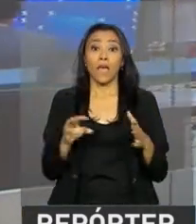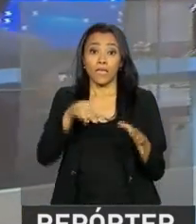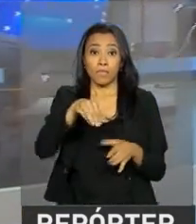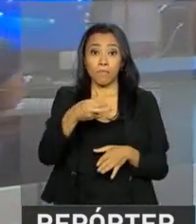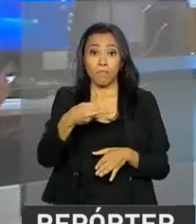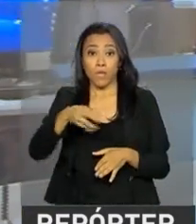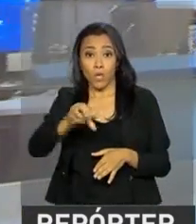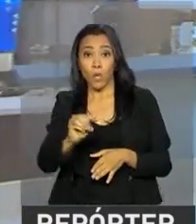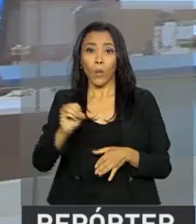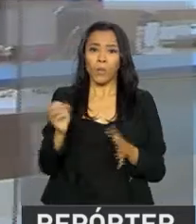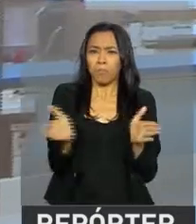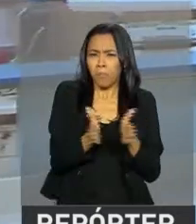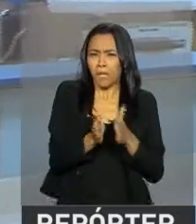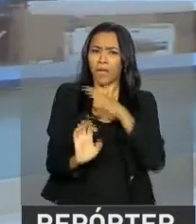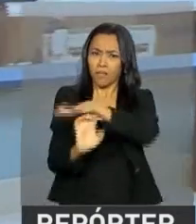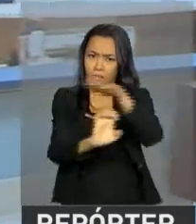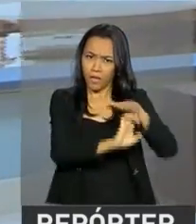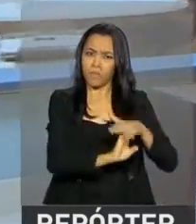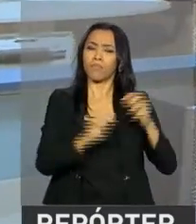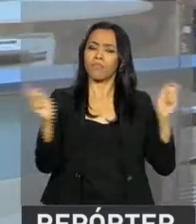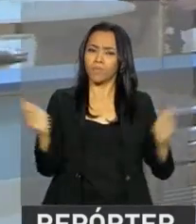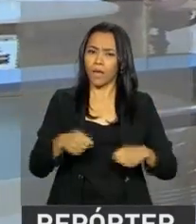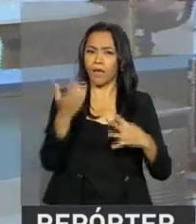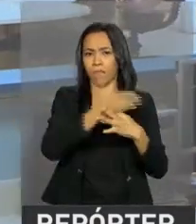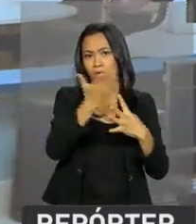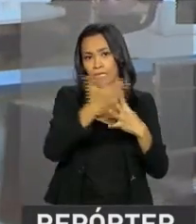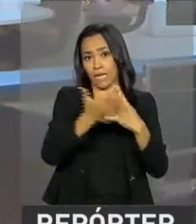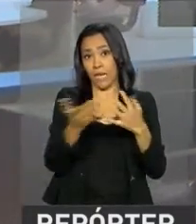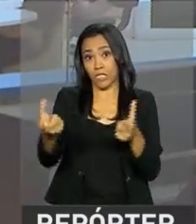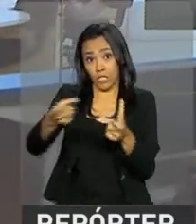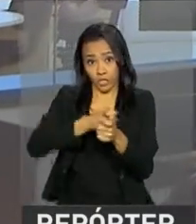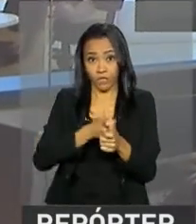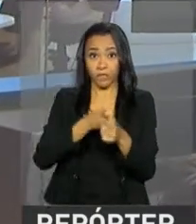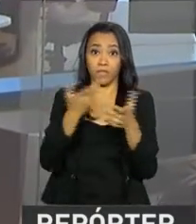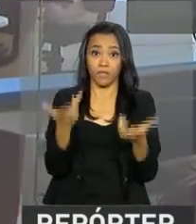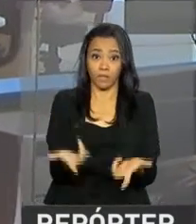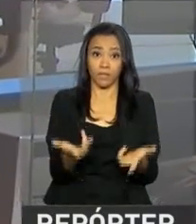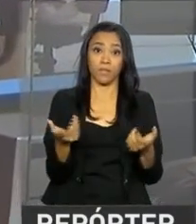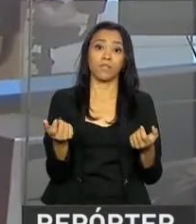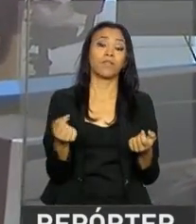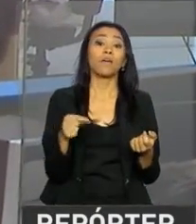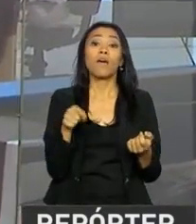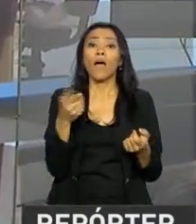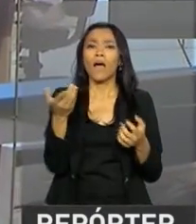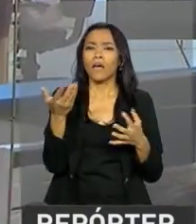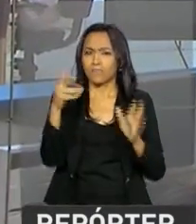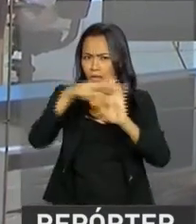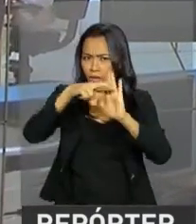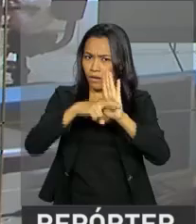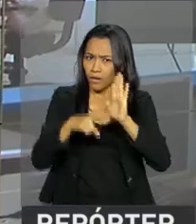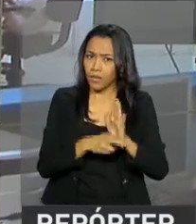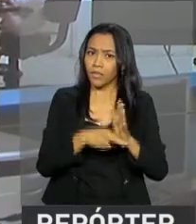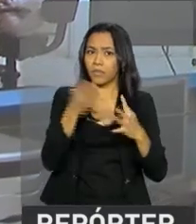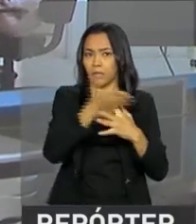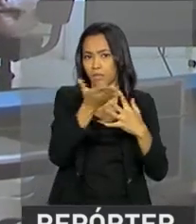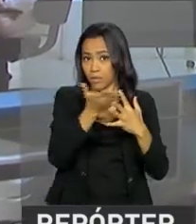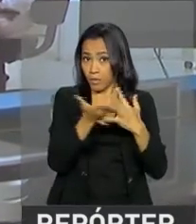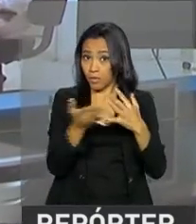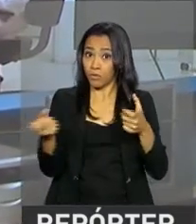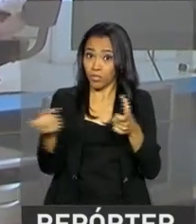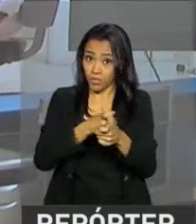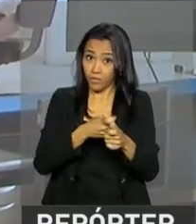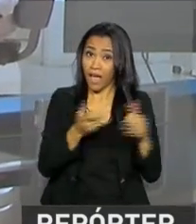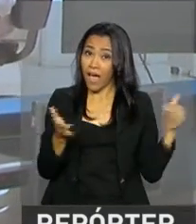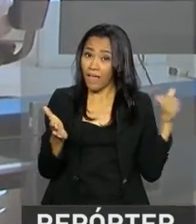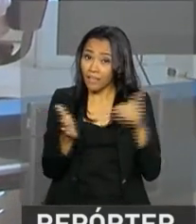empresas podem parcelar dívidas do sistema nacional as normas para o parcelamento dos débitos fiscais até o